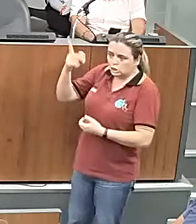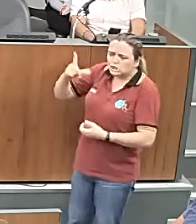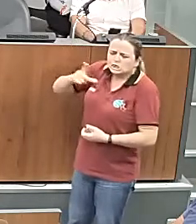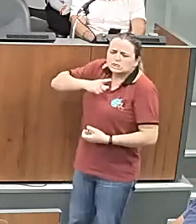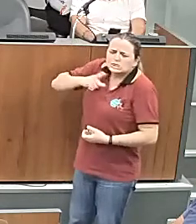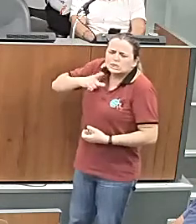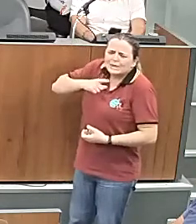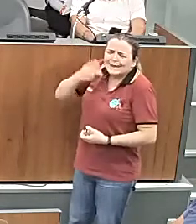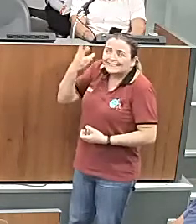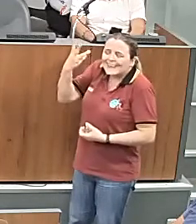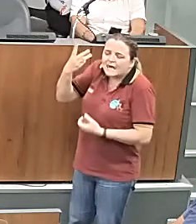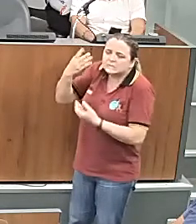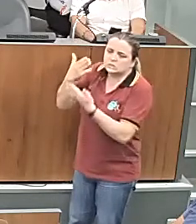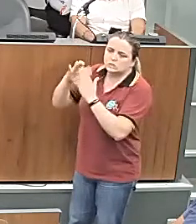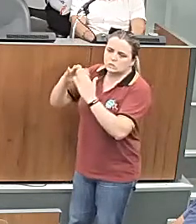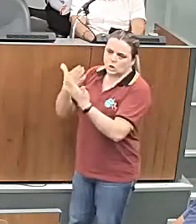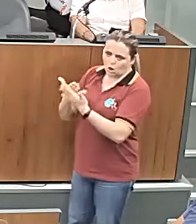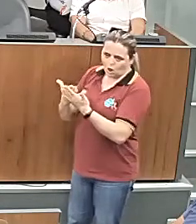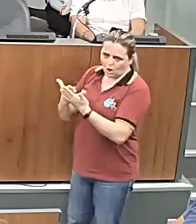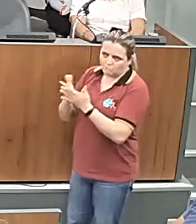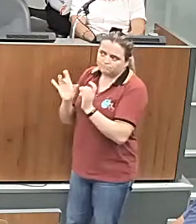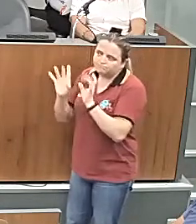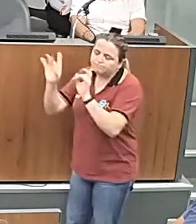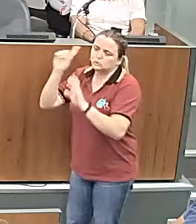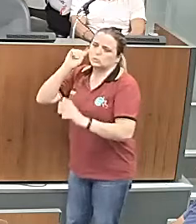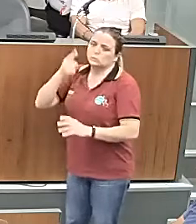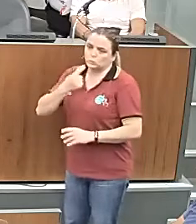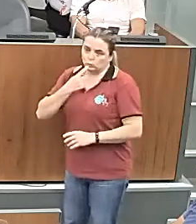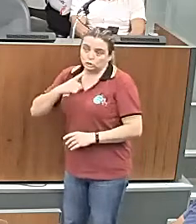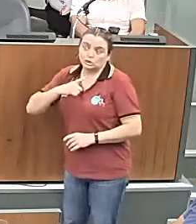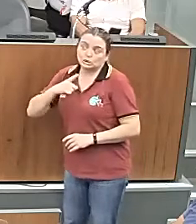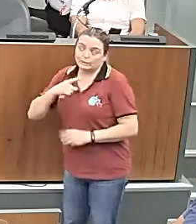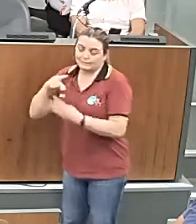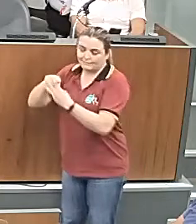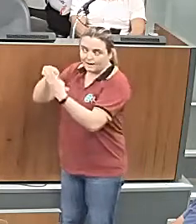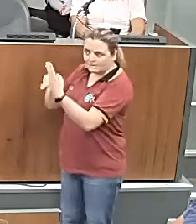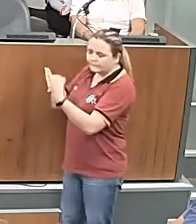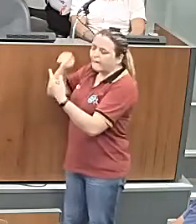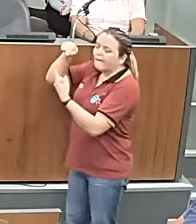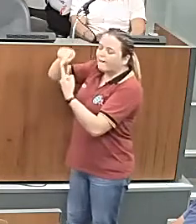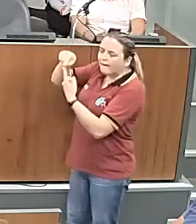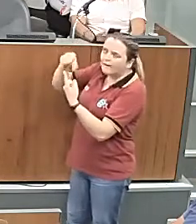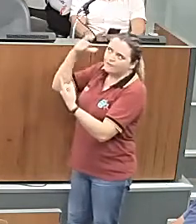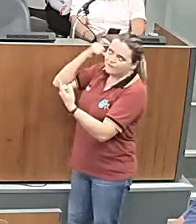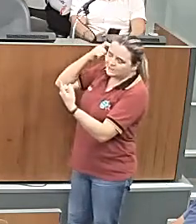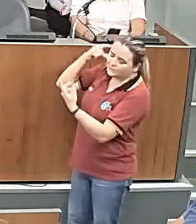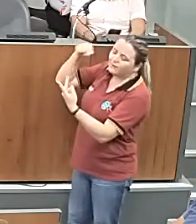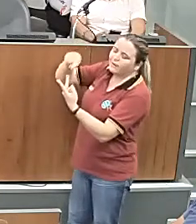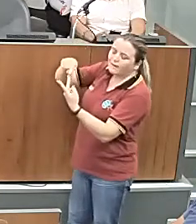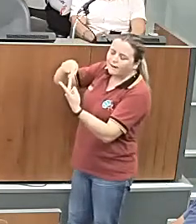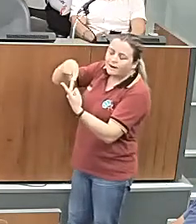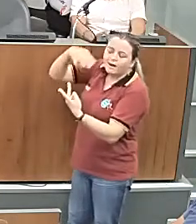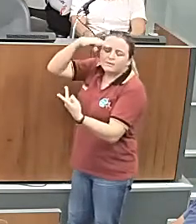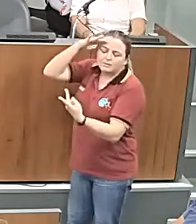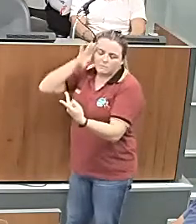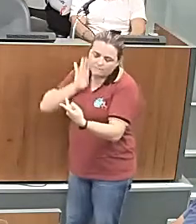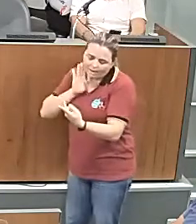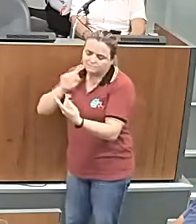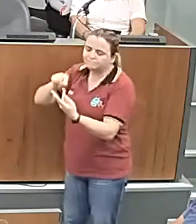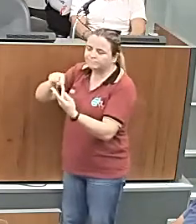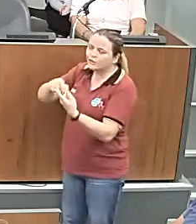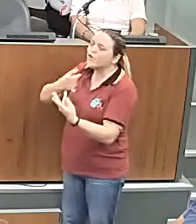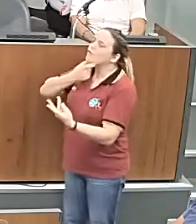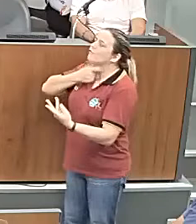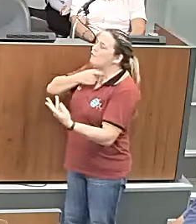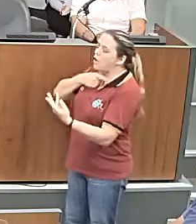pequena, e quando a minha família soube que em Belo Horizonte havia 3 escolas para surdos, era a Escola